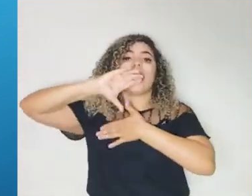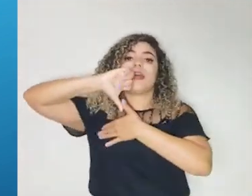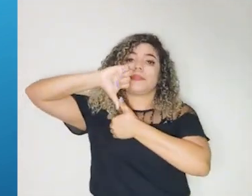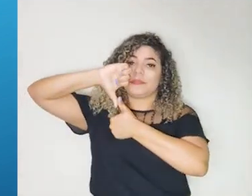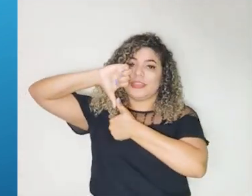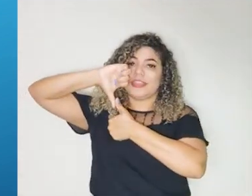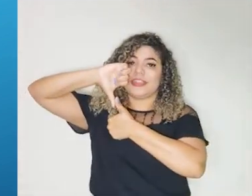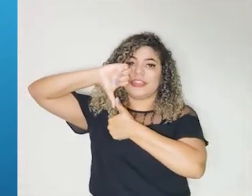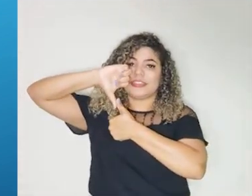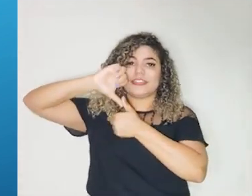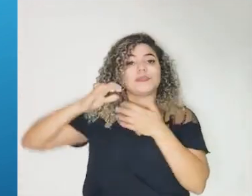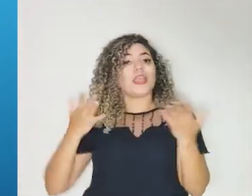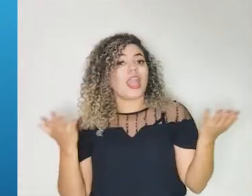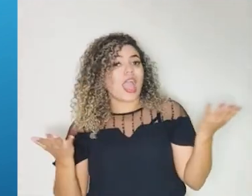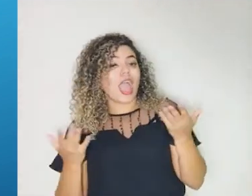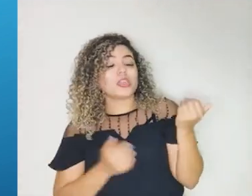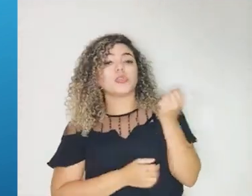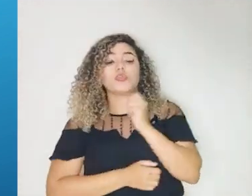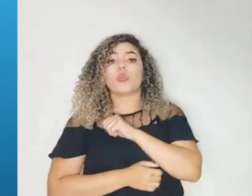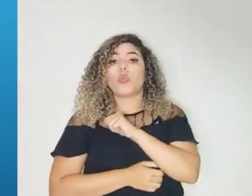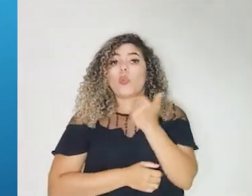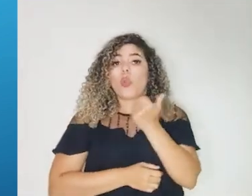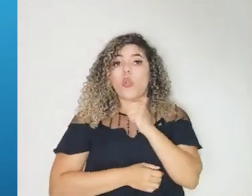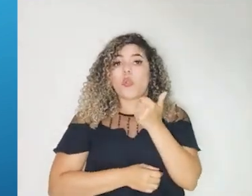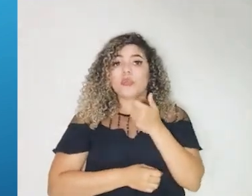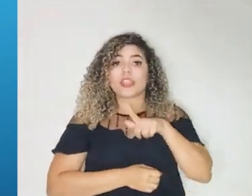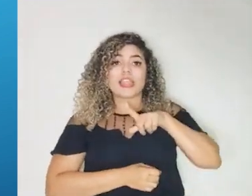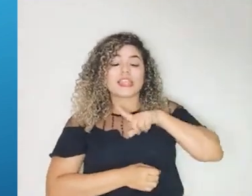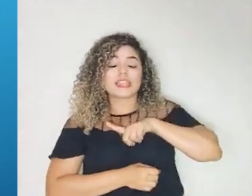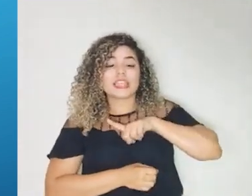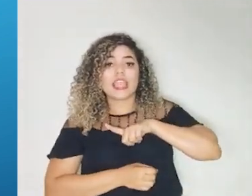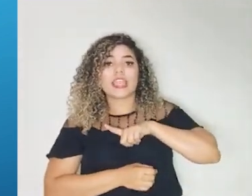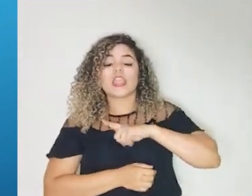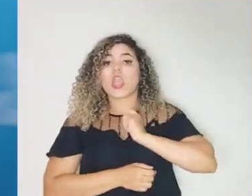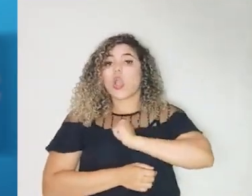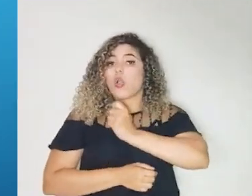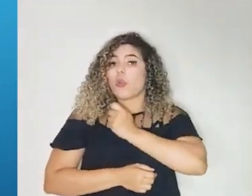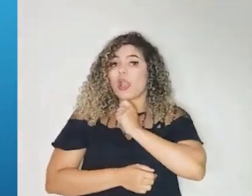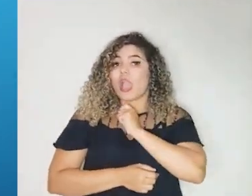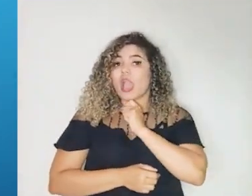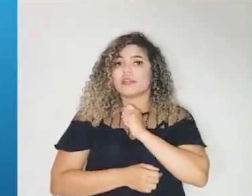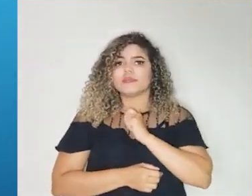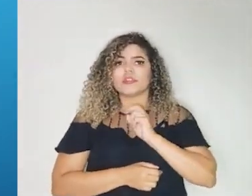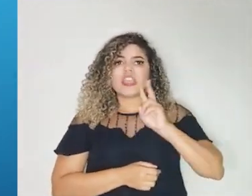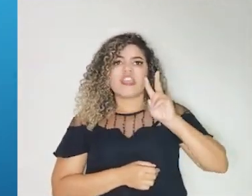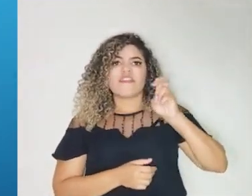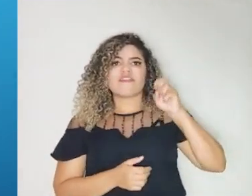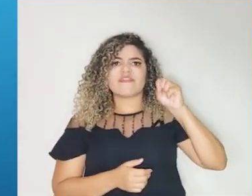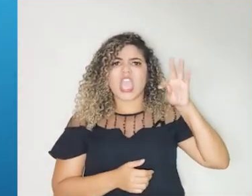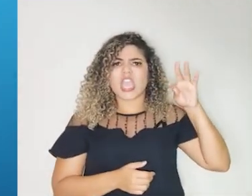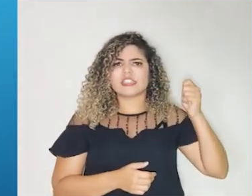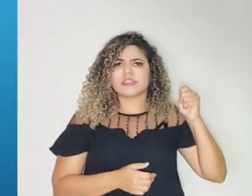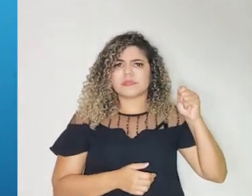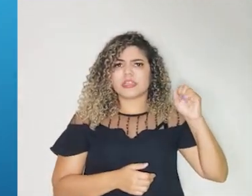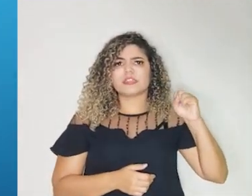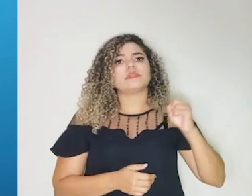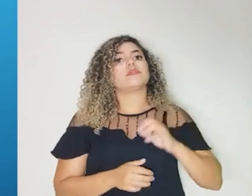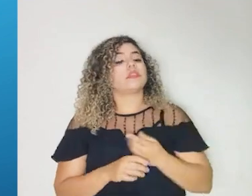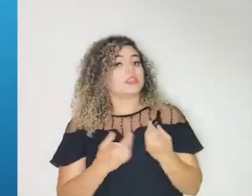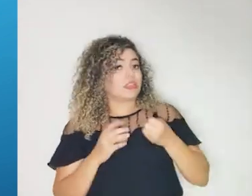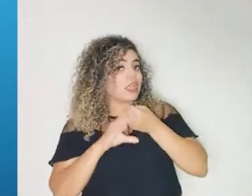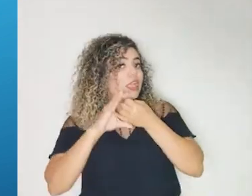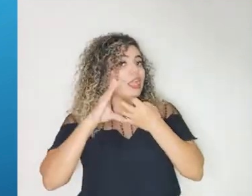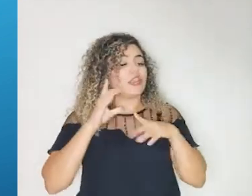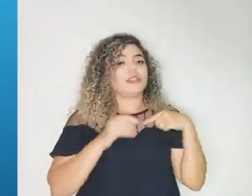retratadas nessa série. No episódio 11, nós temos um relato sobre o ataque de vespas, insetos que estão classificados